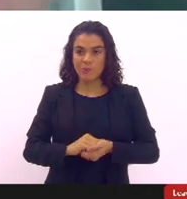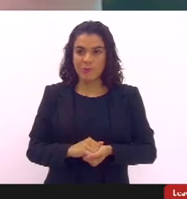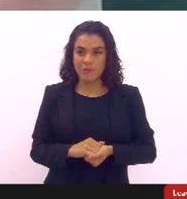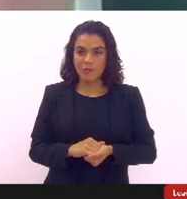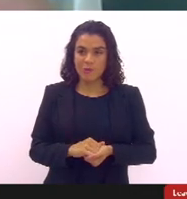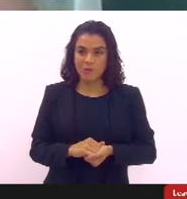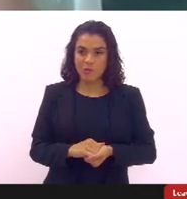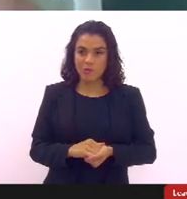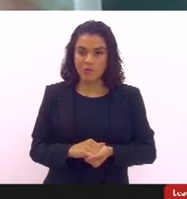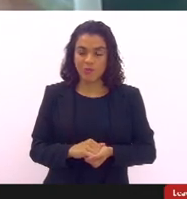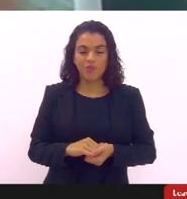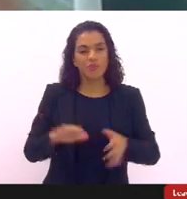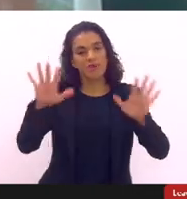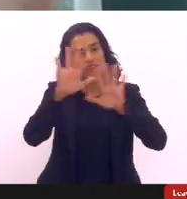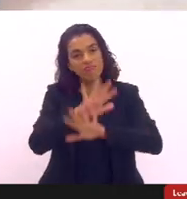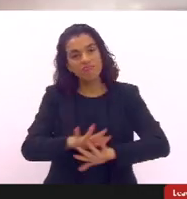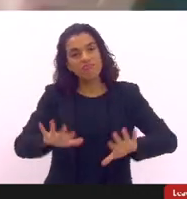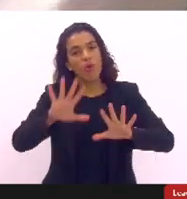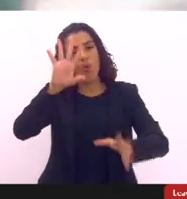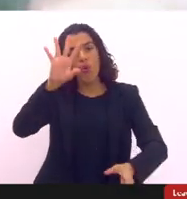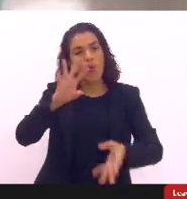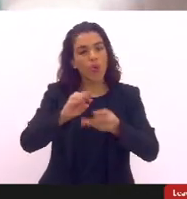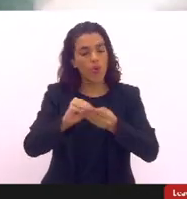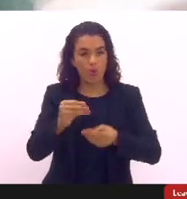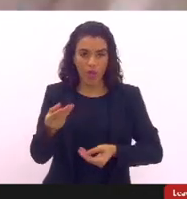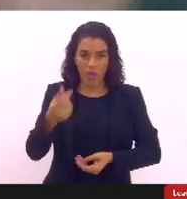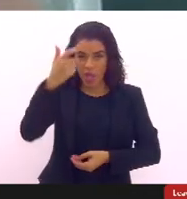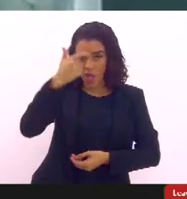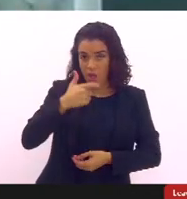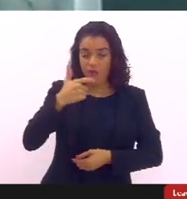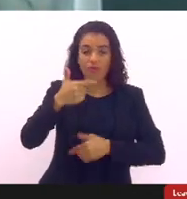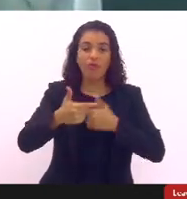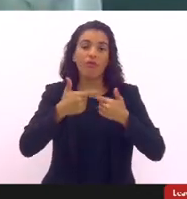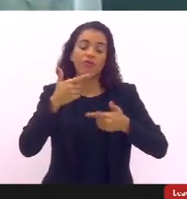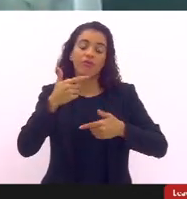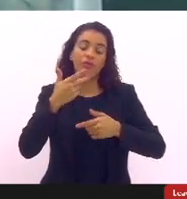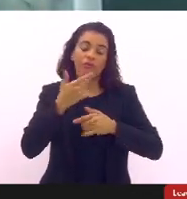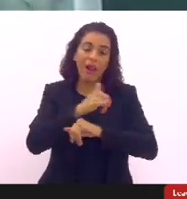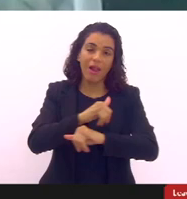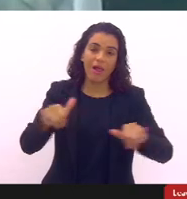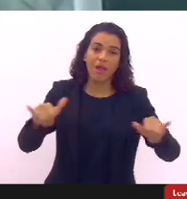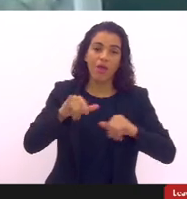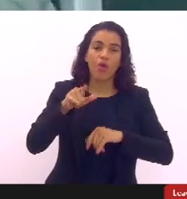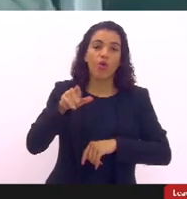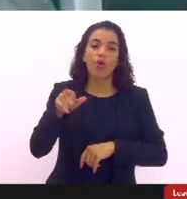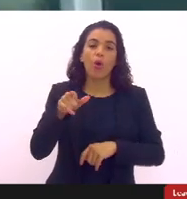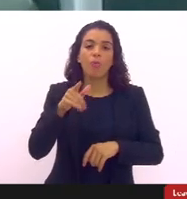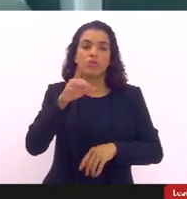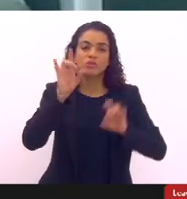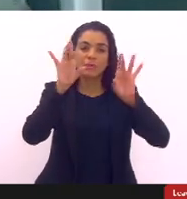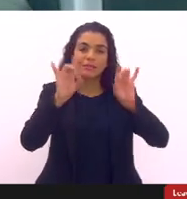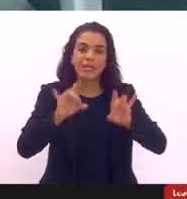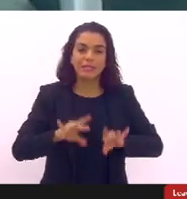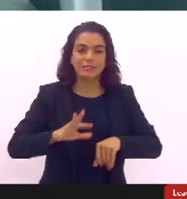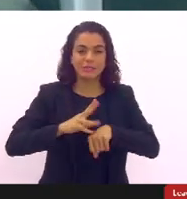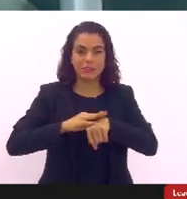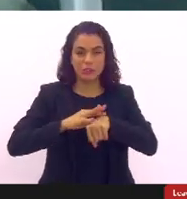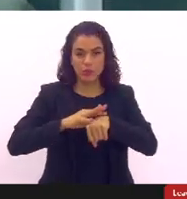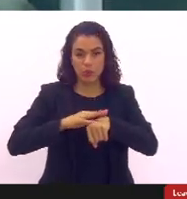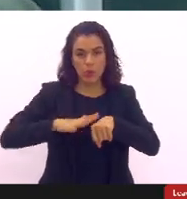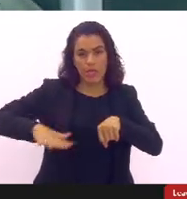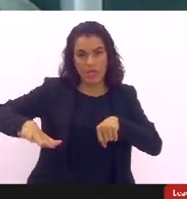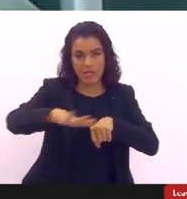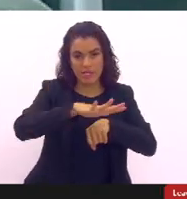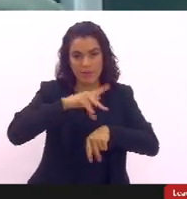dando um panorama do que a gente entende. Né? Aqui eu vou falar como sanitarista. Tá? A gente tem uma